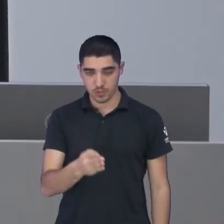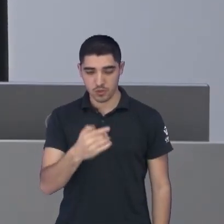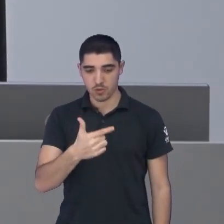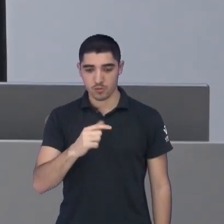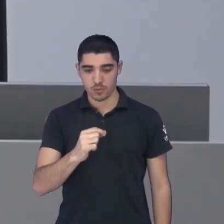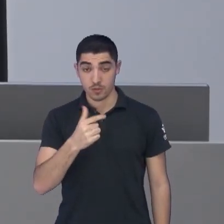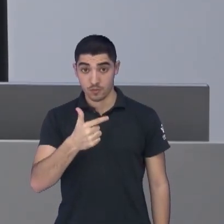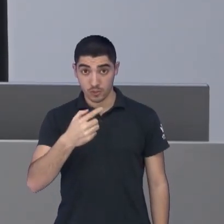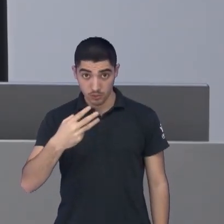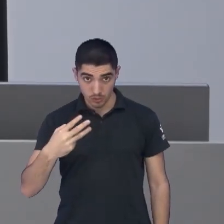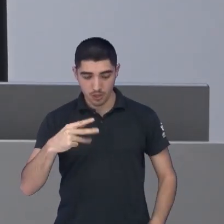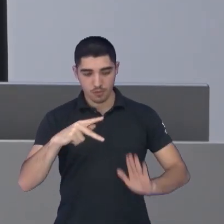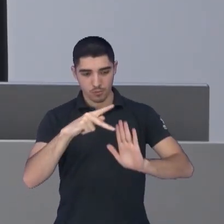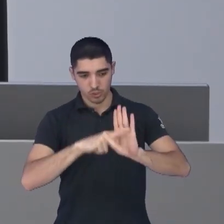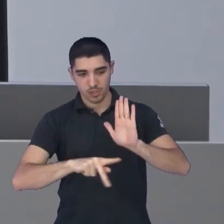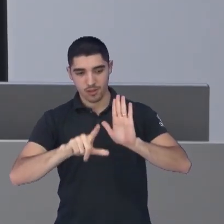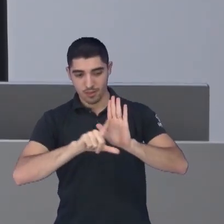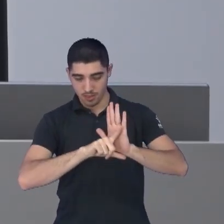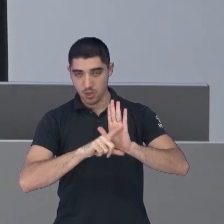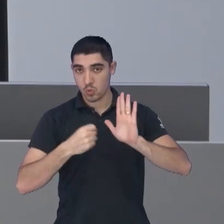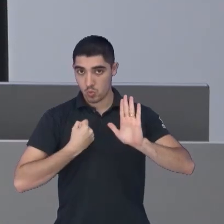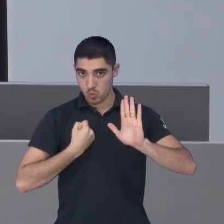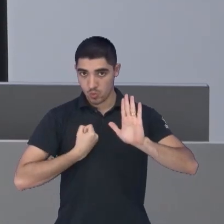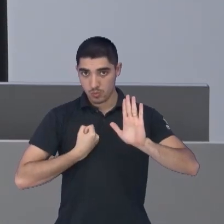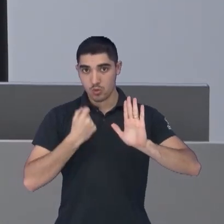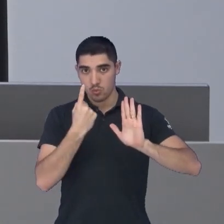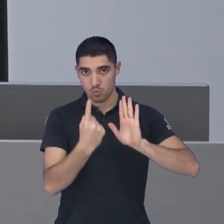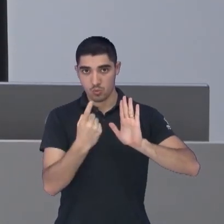5322/2023, projeto de lei número